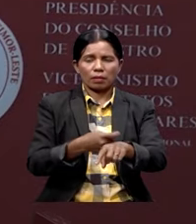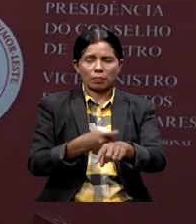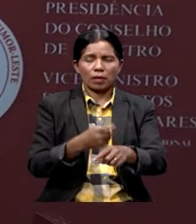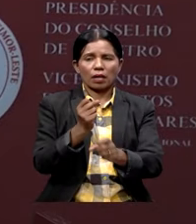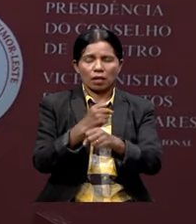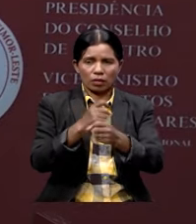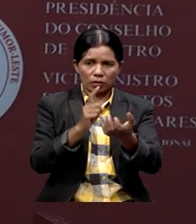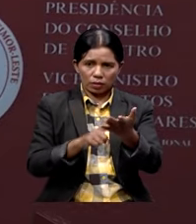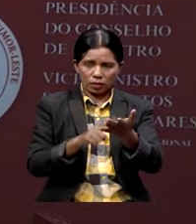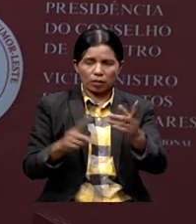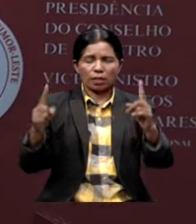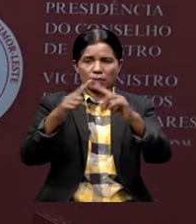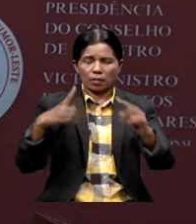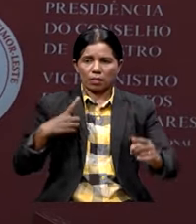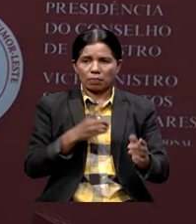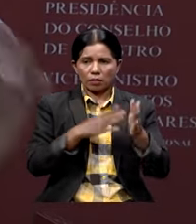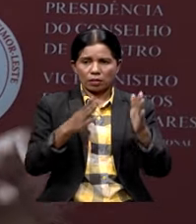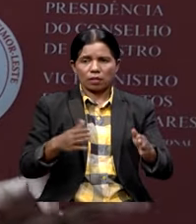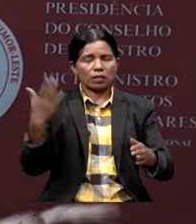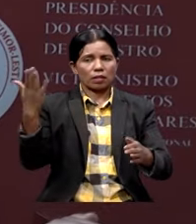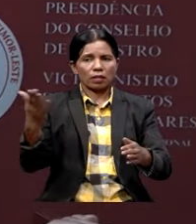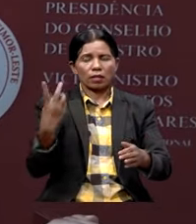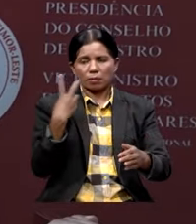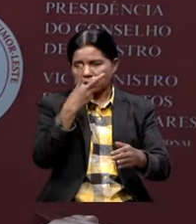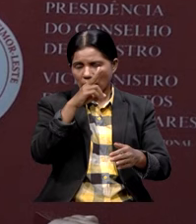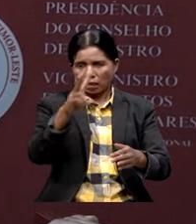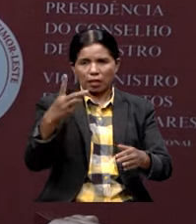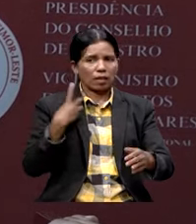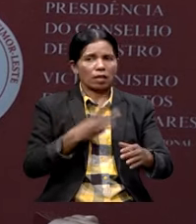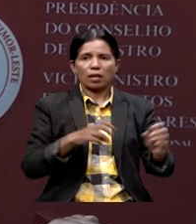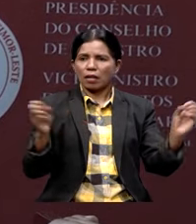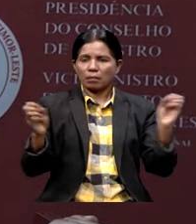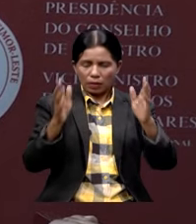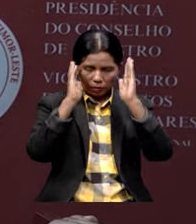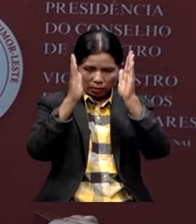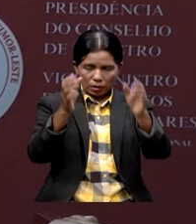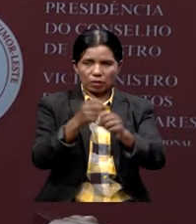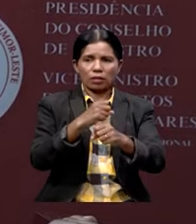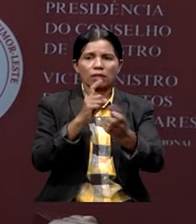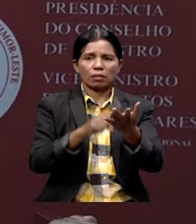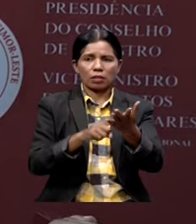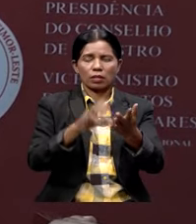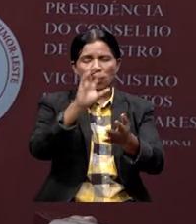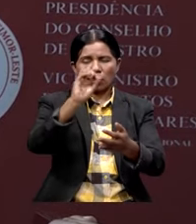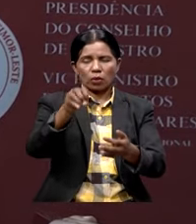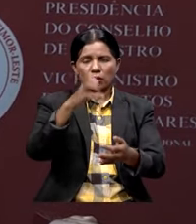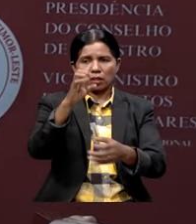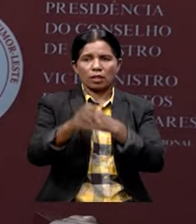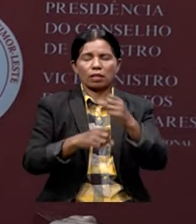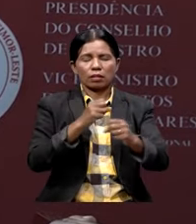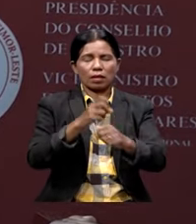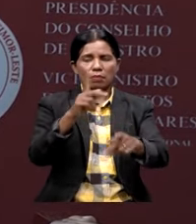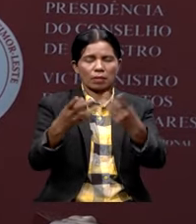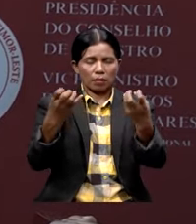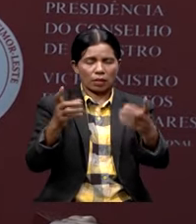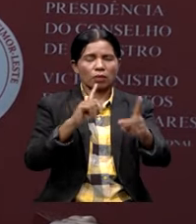sobre subsídio para deputado Cira, nem eu ouvi nem te vou dizer. A minha quase lá ia ter concentração para o debate orçamento geral do Estado, também manifestação eu